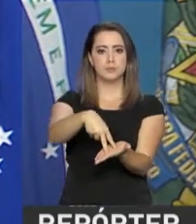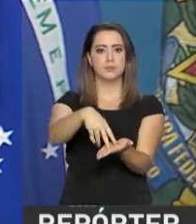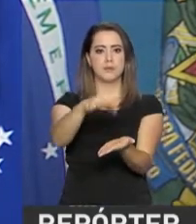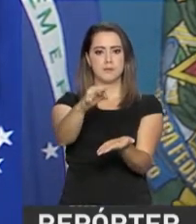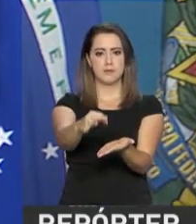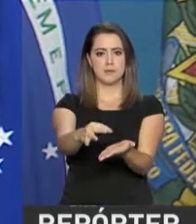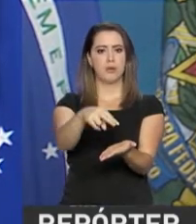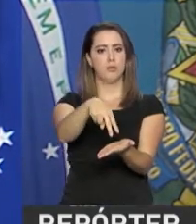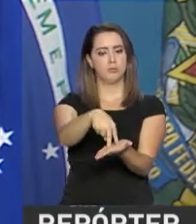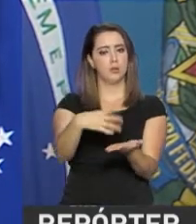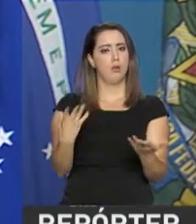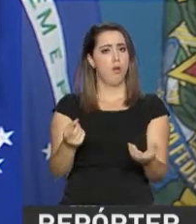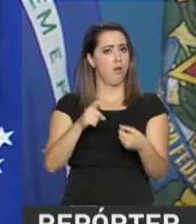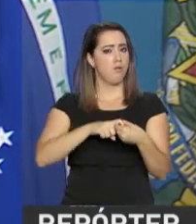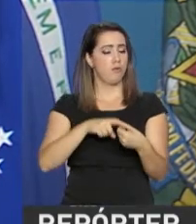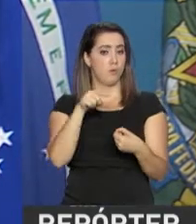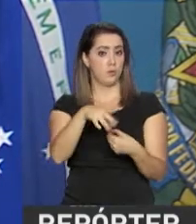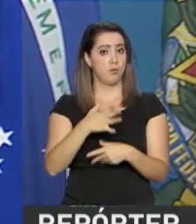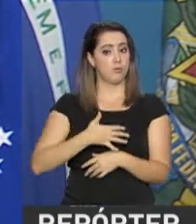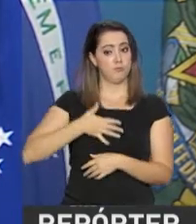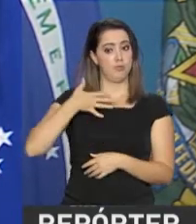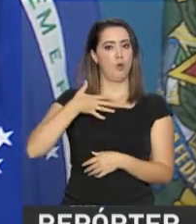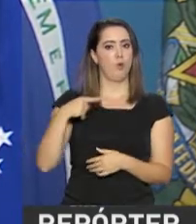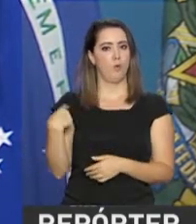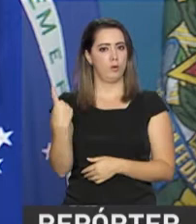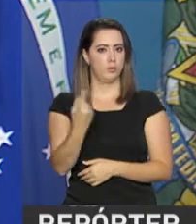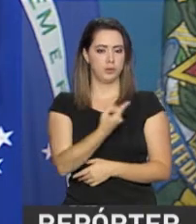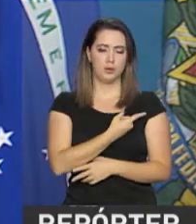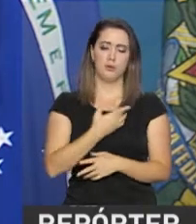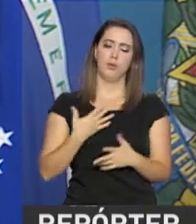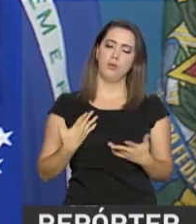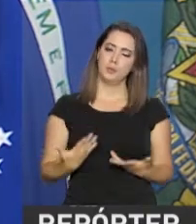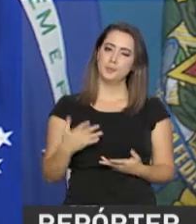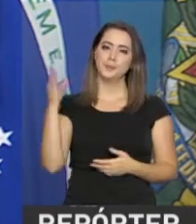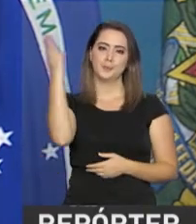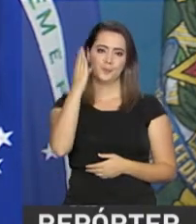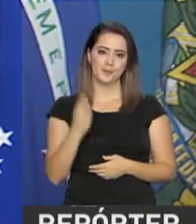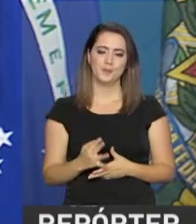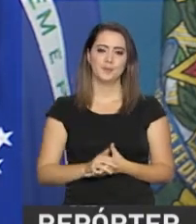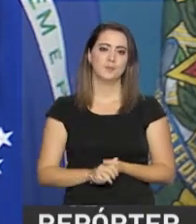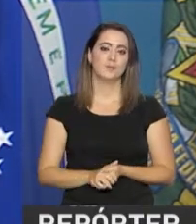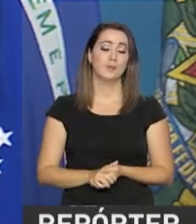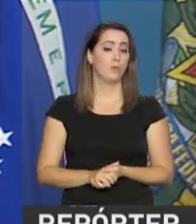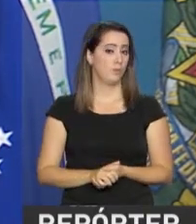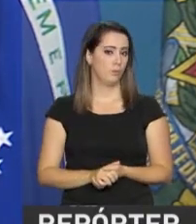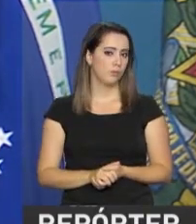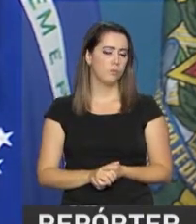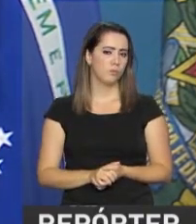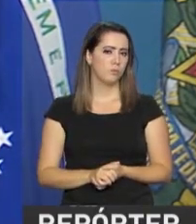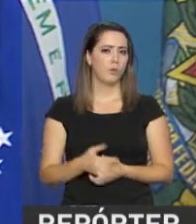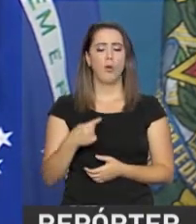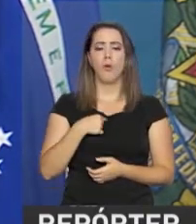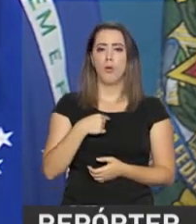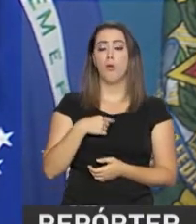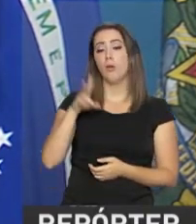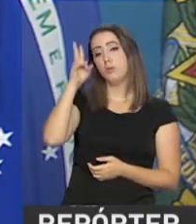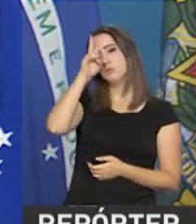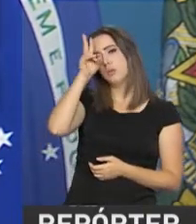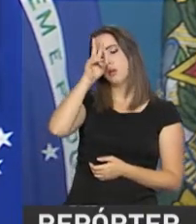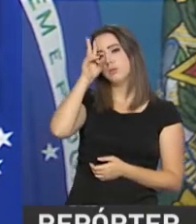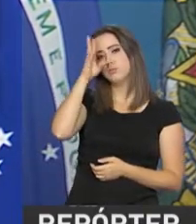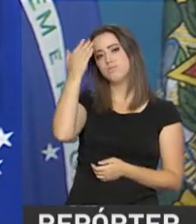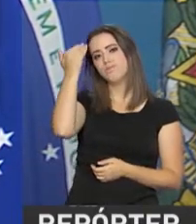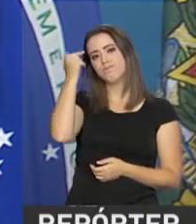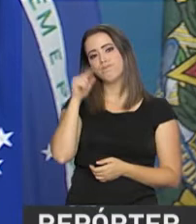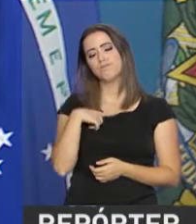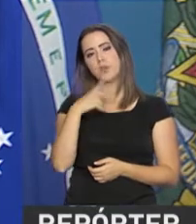que voltou a ser motivo de orgulho para todos os brasileiros eu até me recordo eu tenho